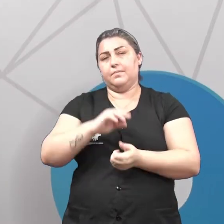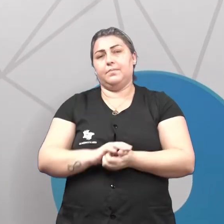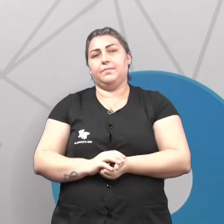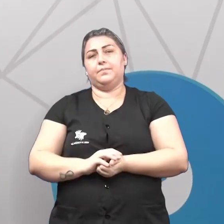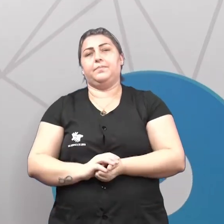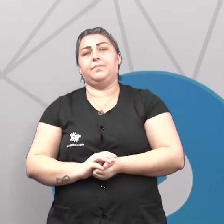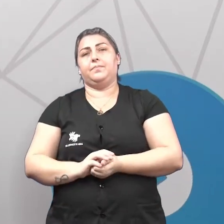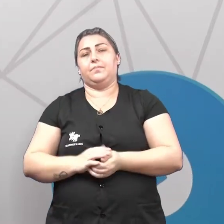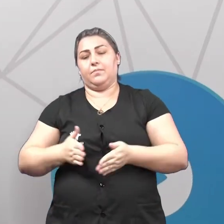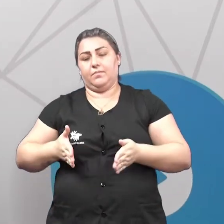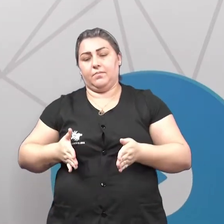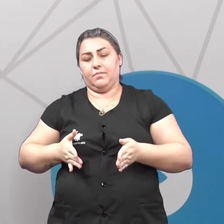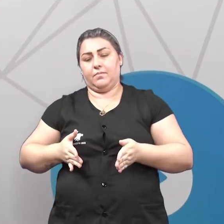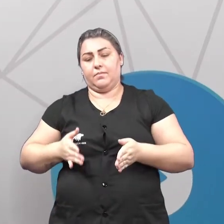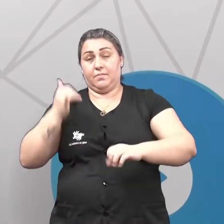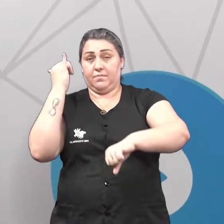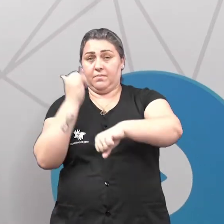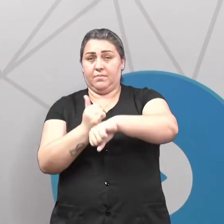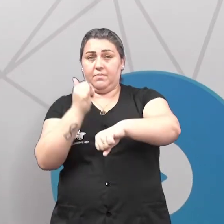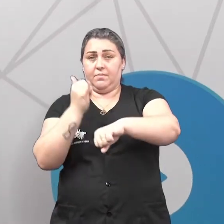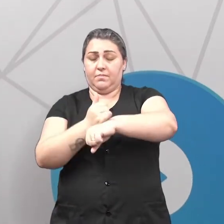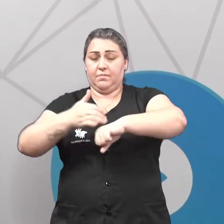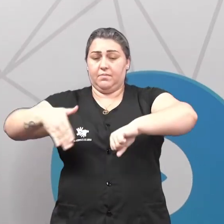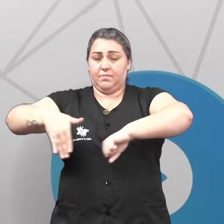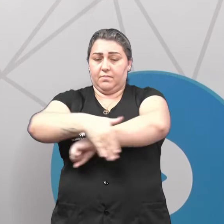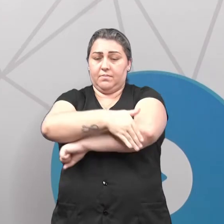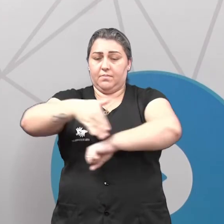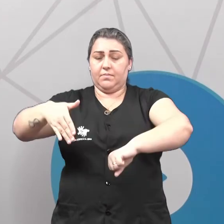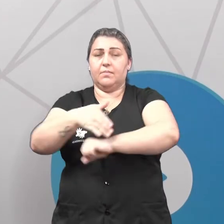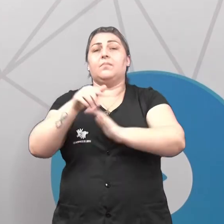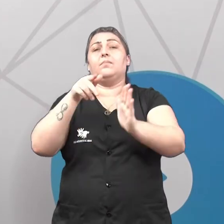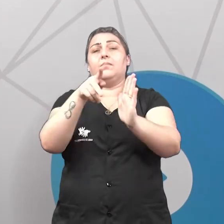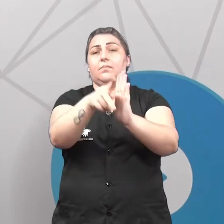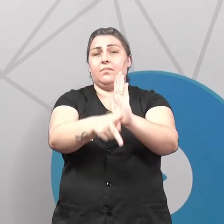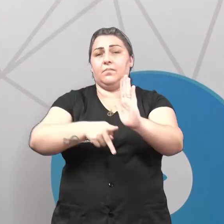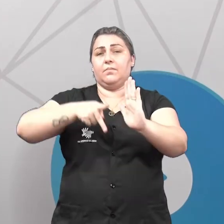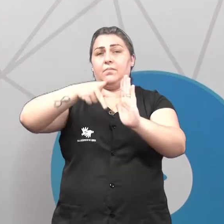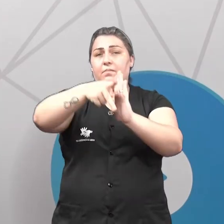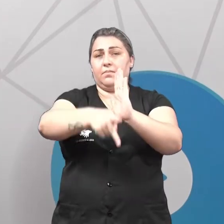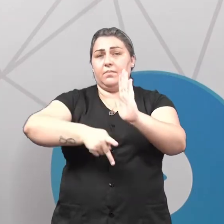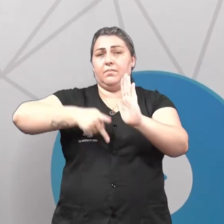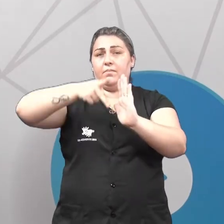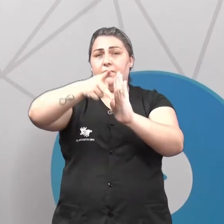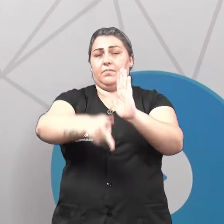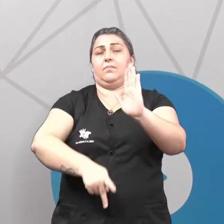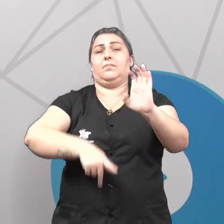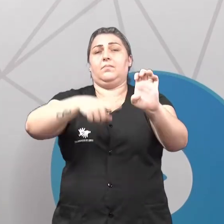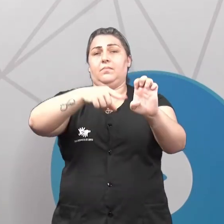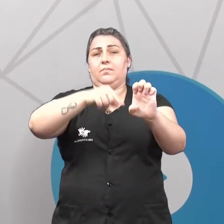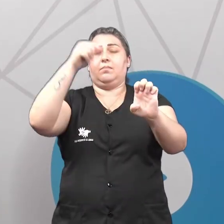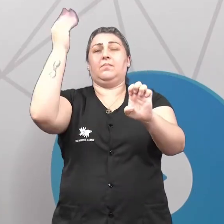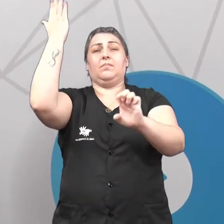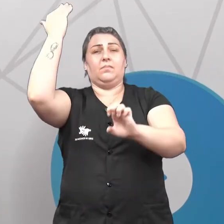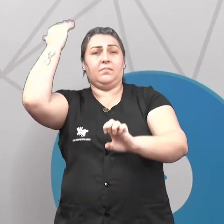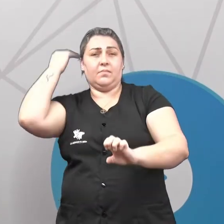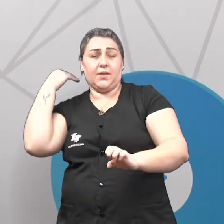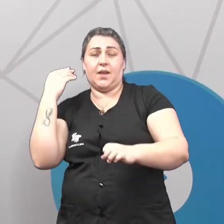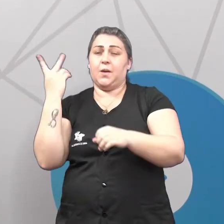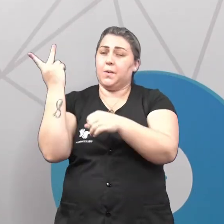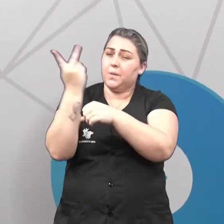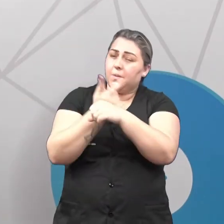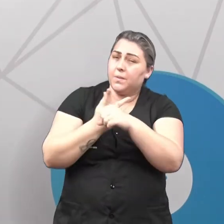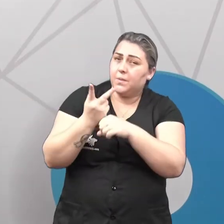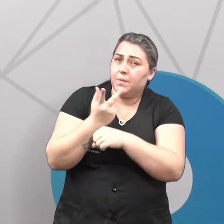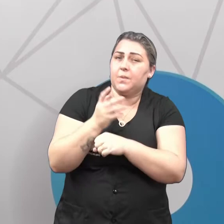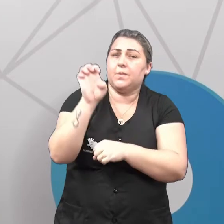da estrada de ferro, né, ao trem, Maria Fumaça, foram empreendimentos na época do Marquês de Pombal. Então ele buscava